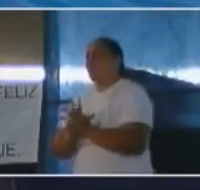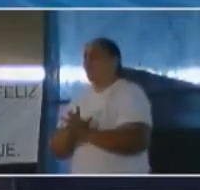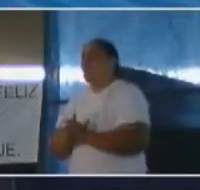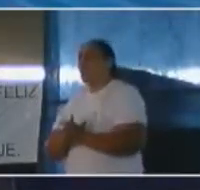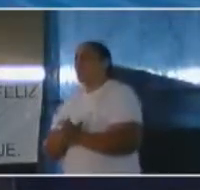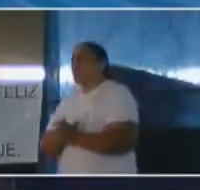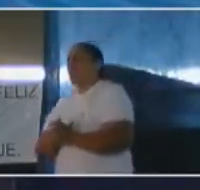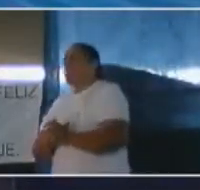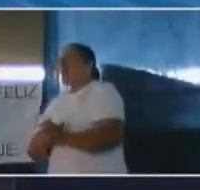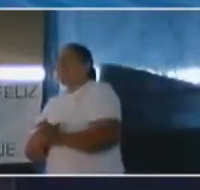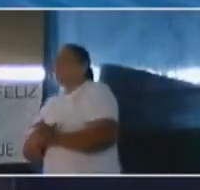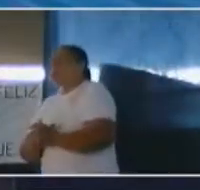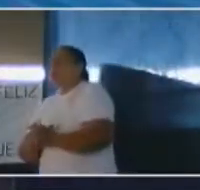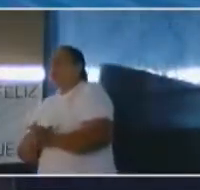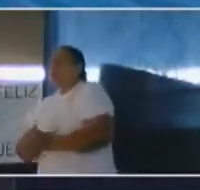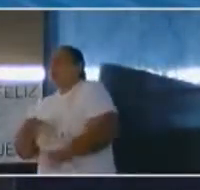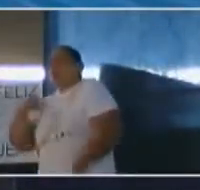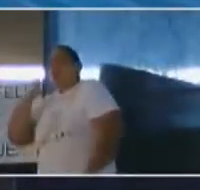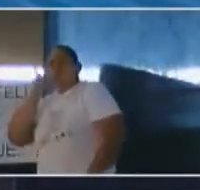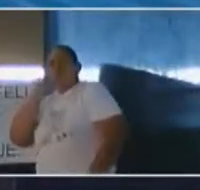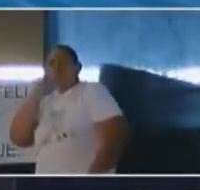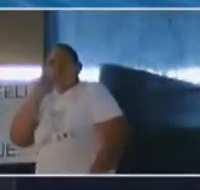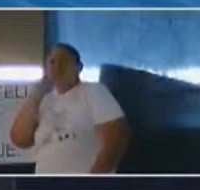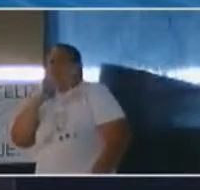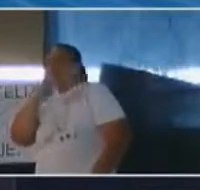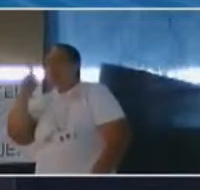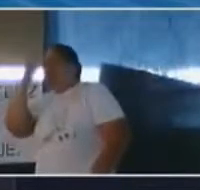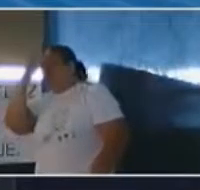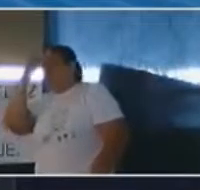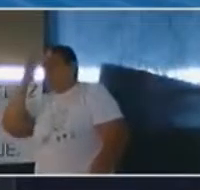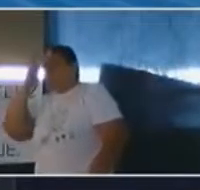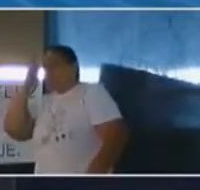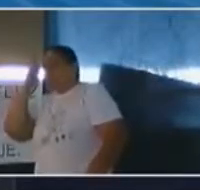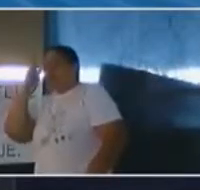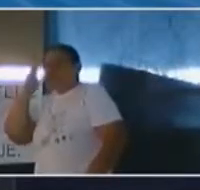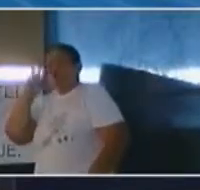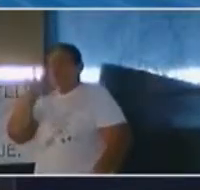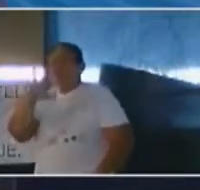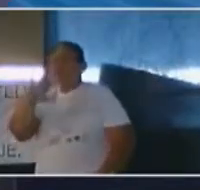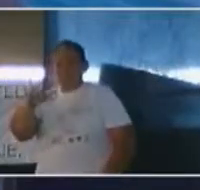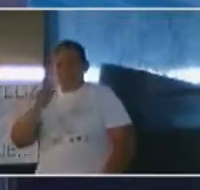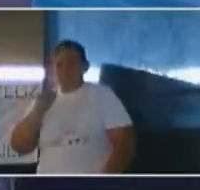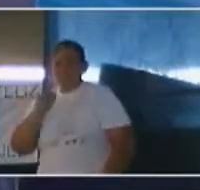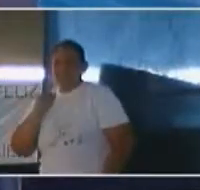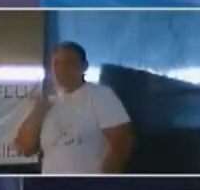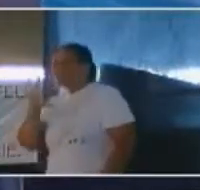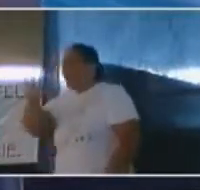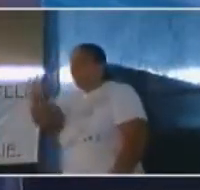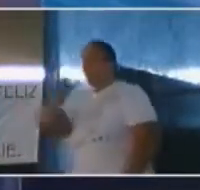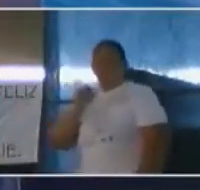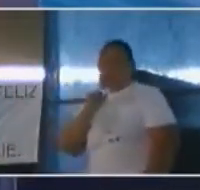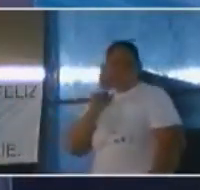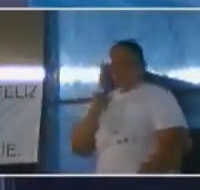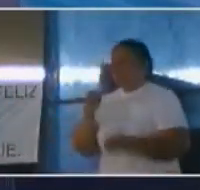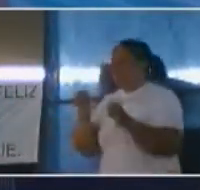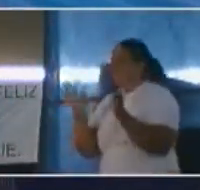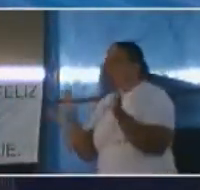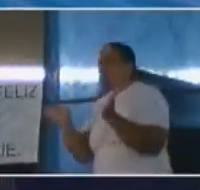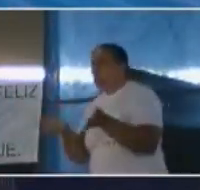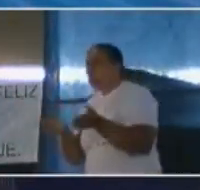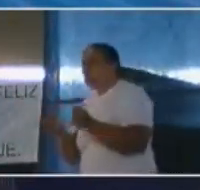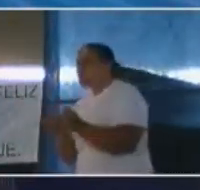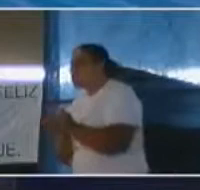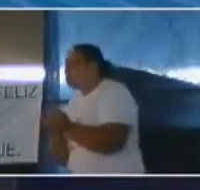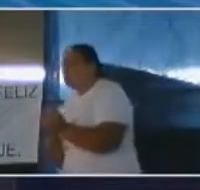de catar pessoas. Catar pessoas como se fosse lixo. Tem